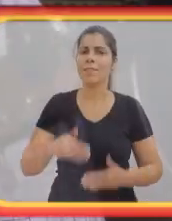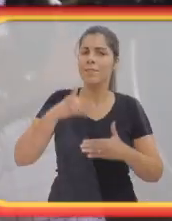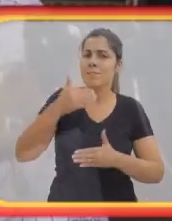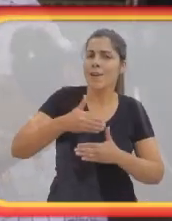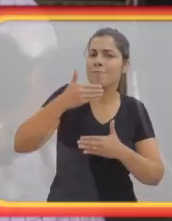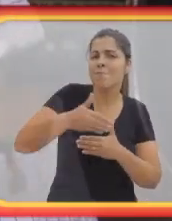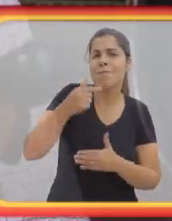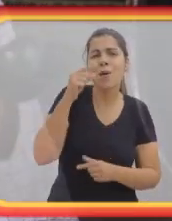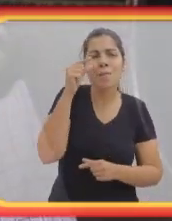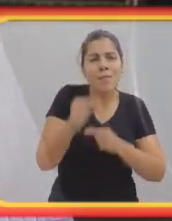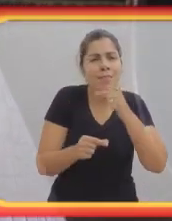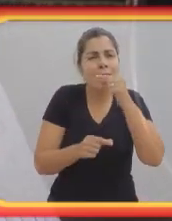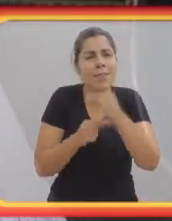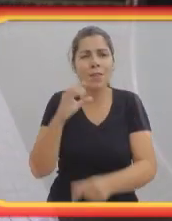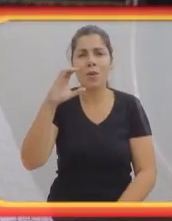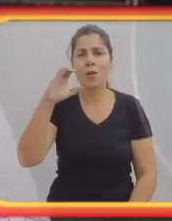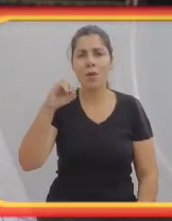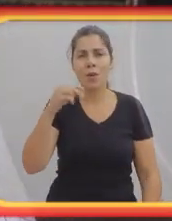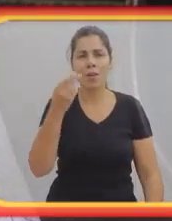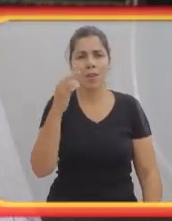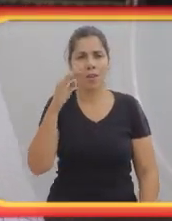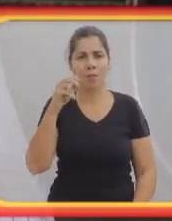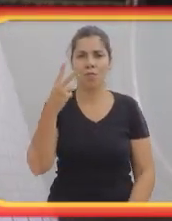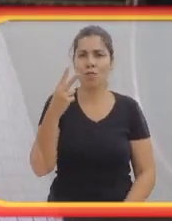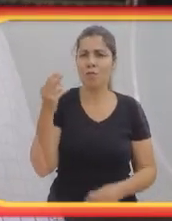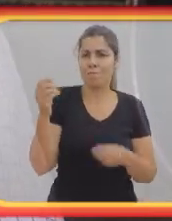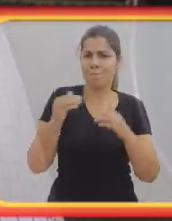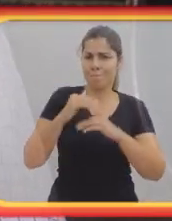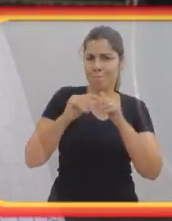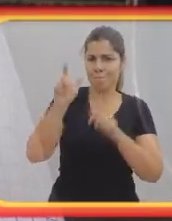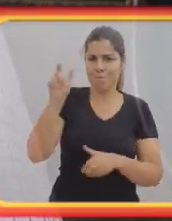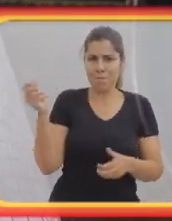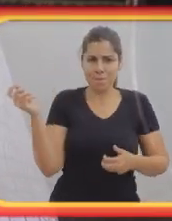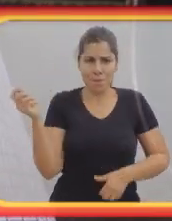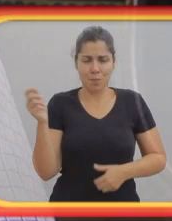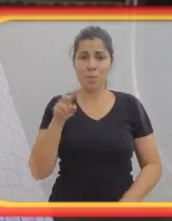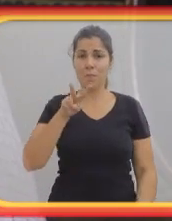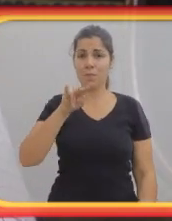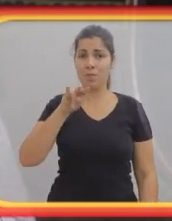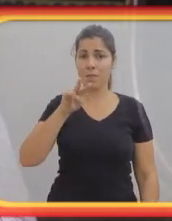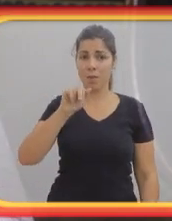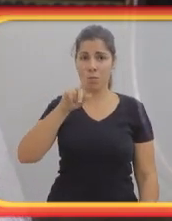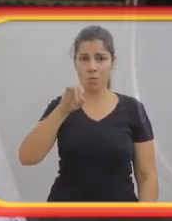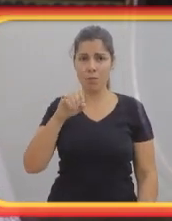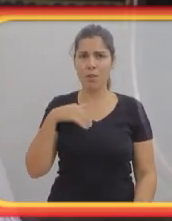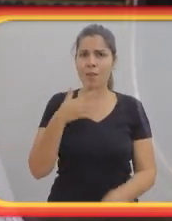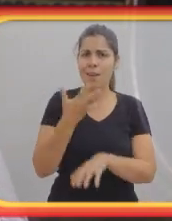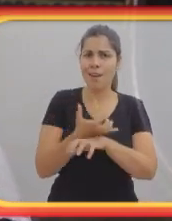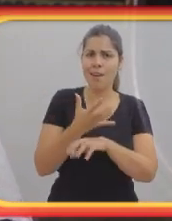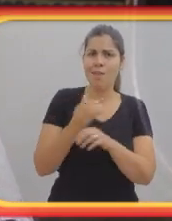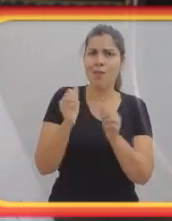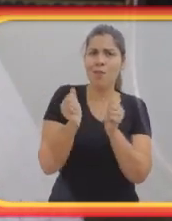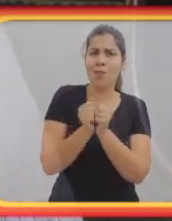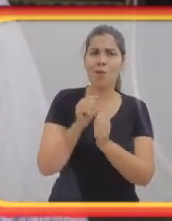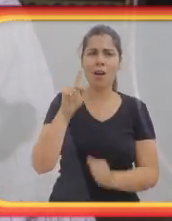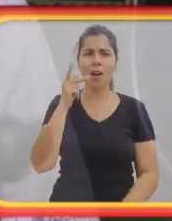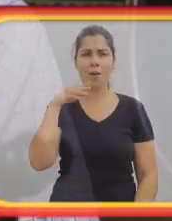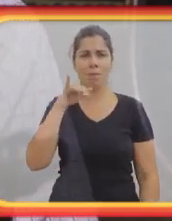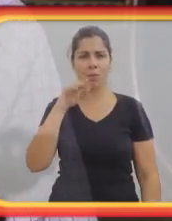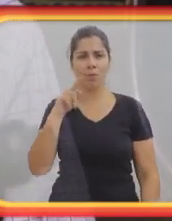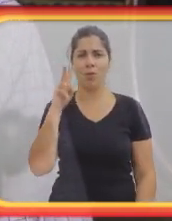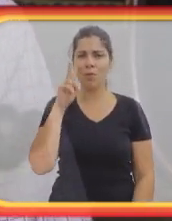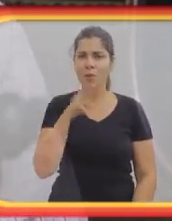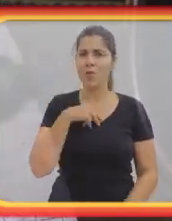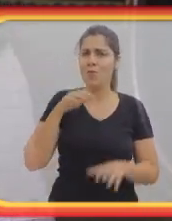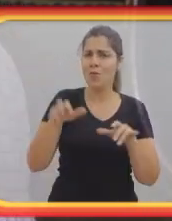E vai por aí. Esse é um pedaço de um concerto para 2 bandolins de Vivaldi. Até eu gravei com o Hamilton. Eu digo que eu toquei na